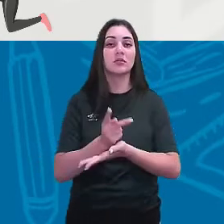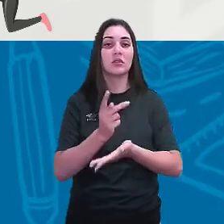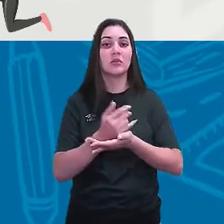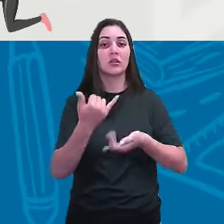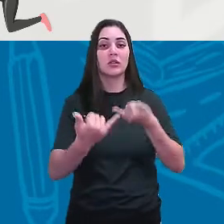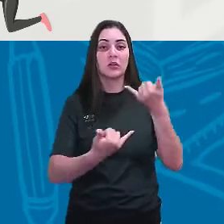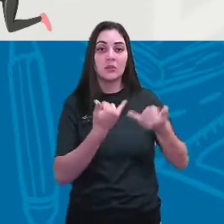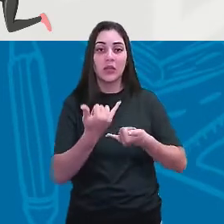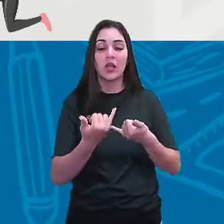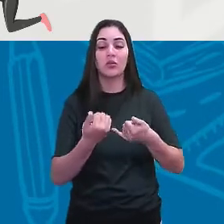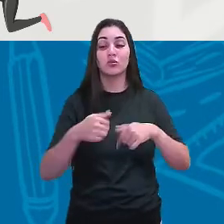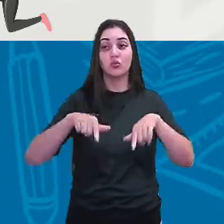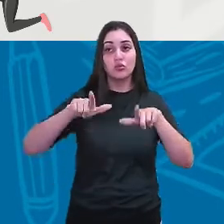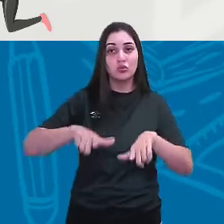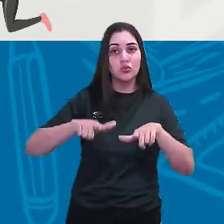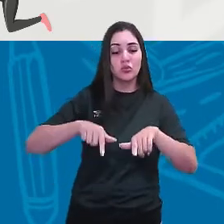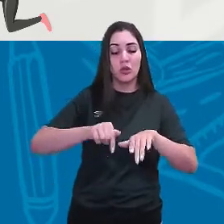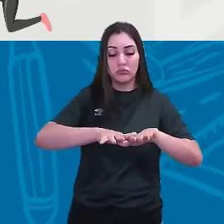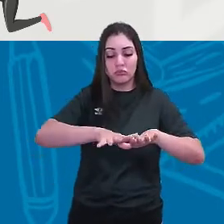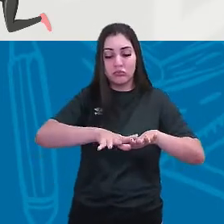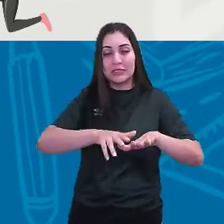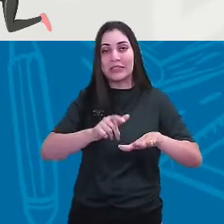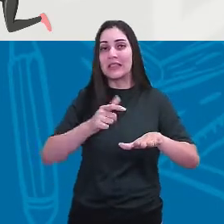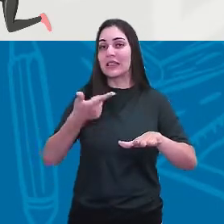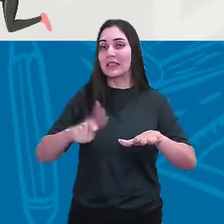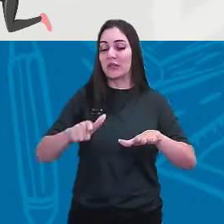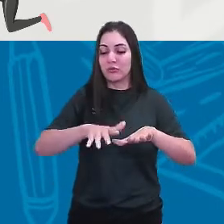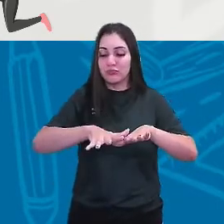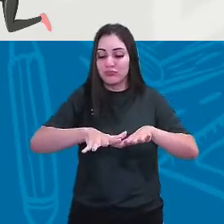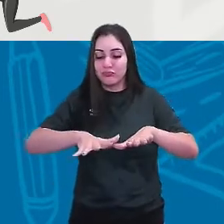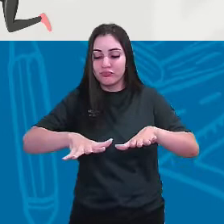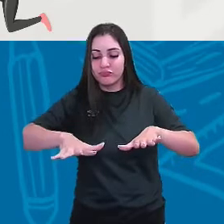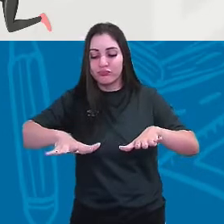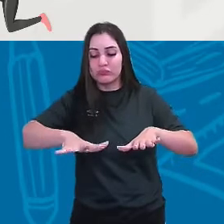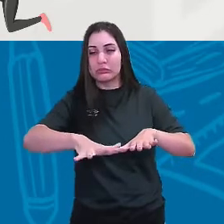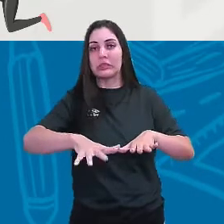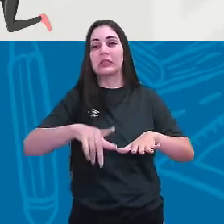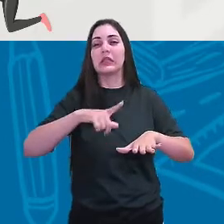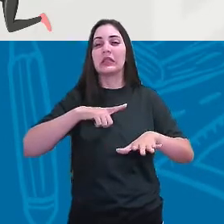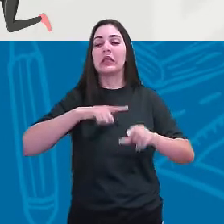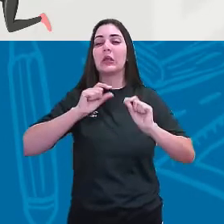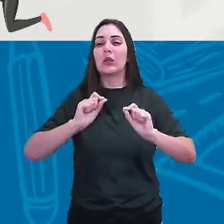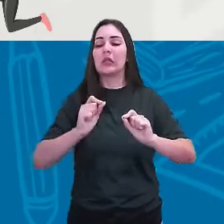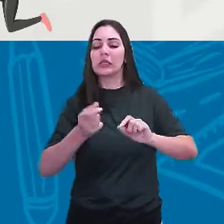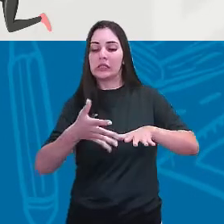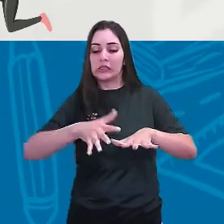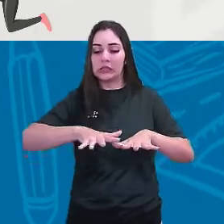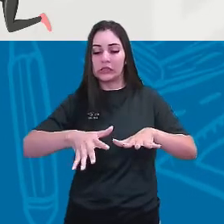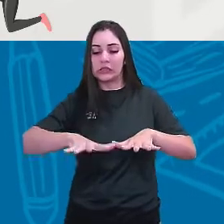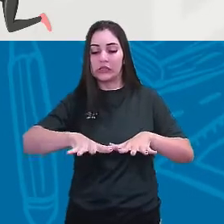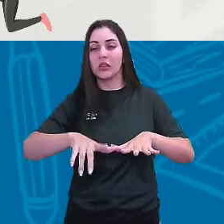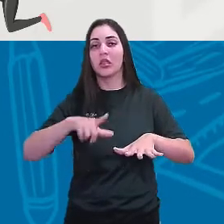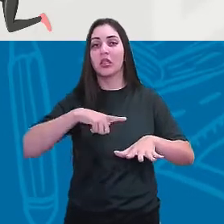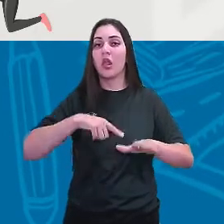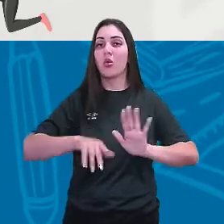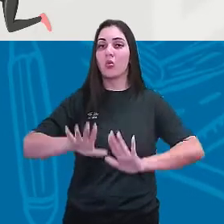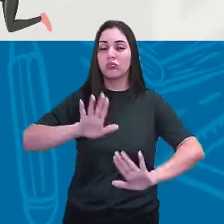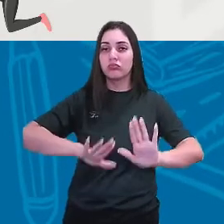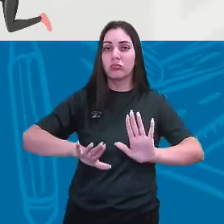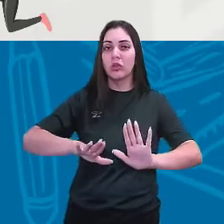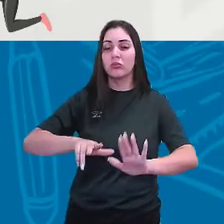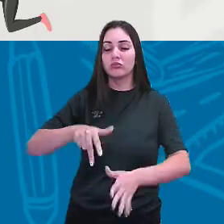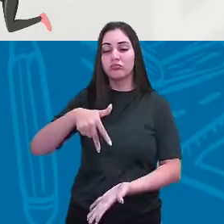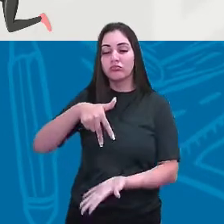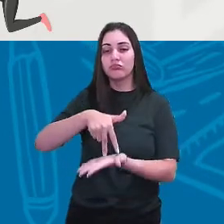não sejam planos, que tenham um terreno irregular, ter bastante cuidado, né, para não pisar